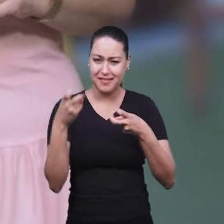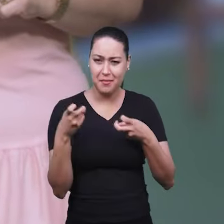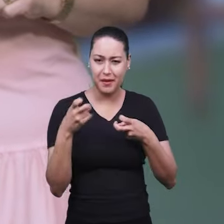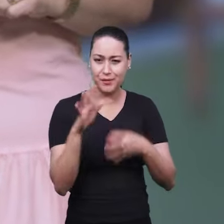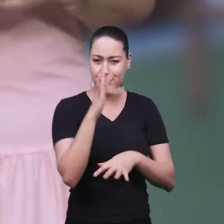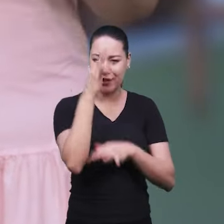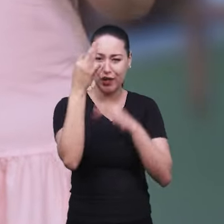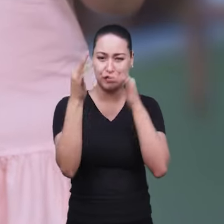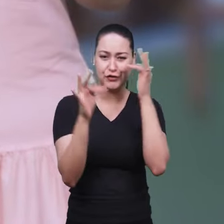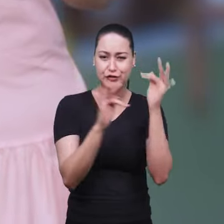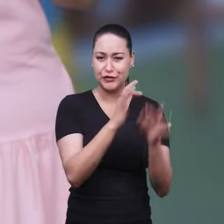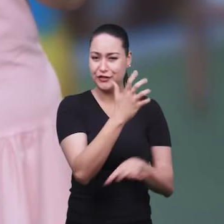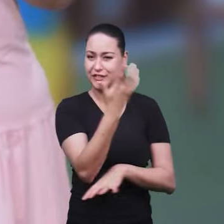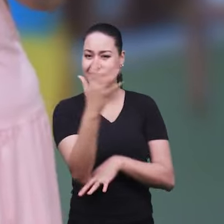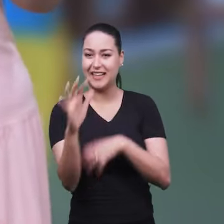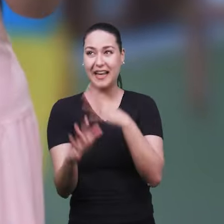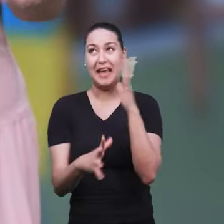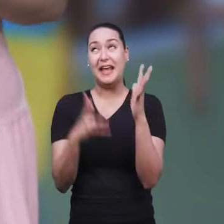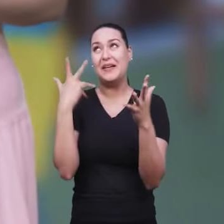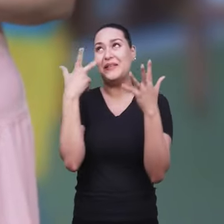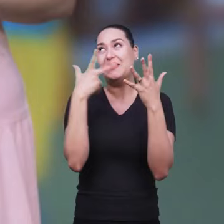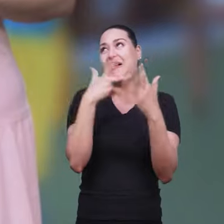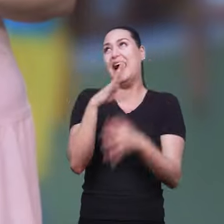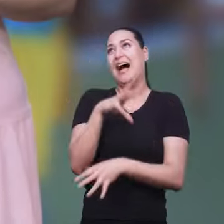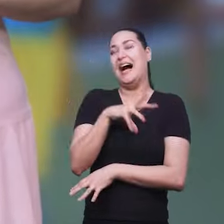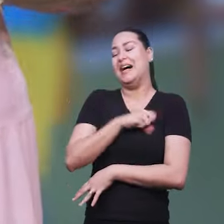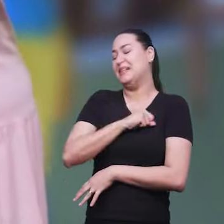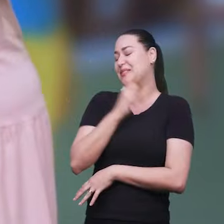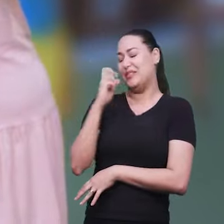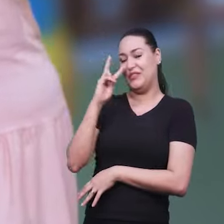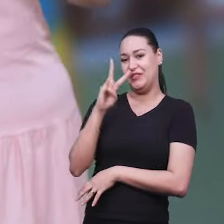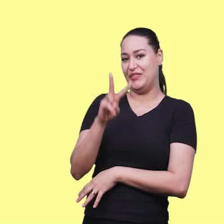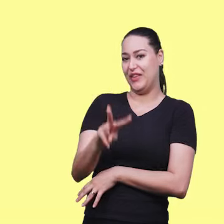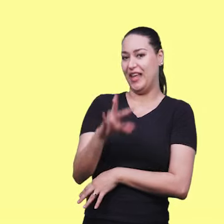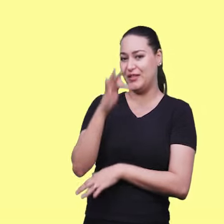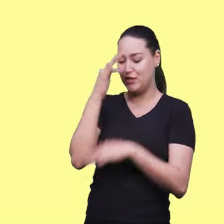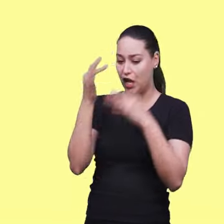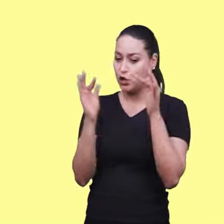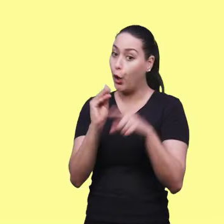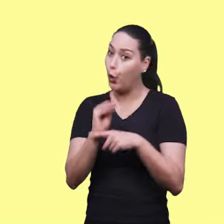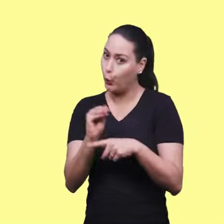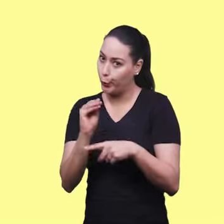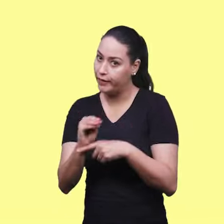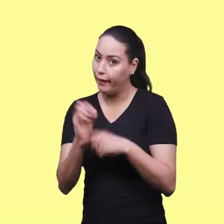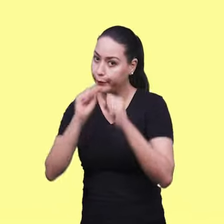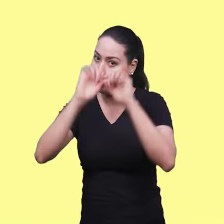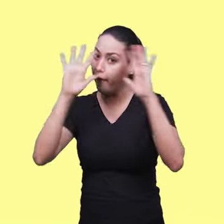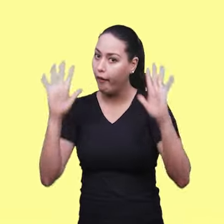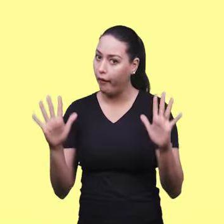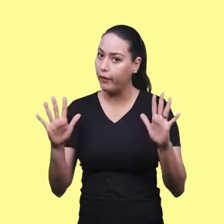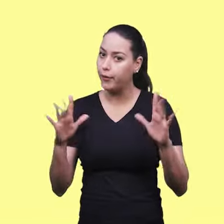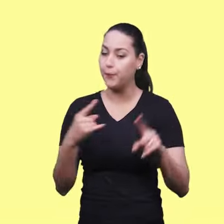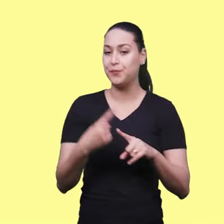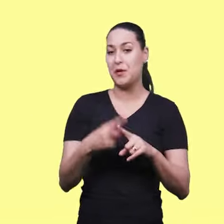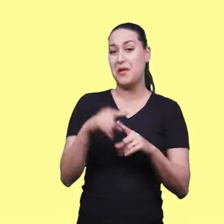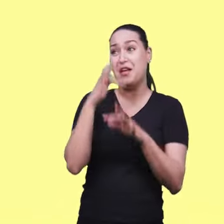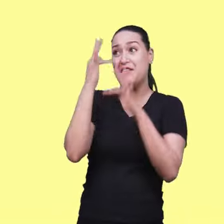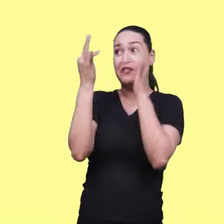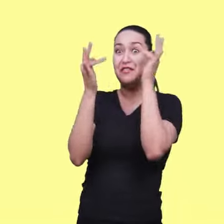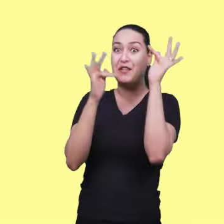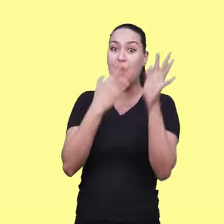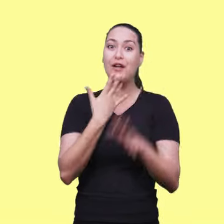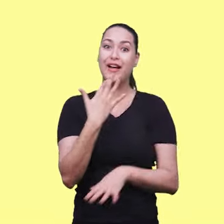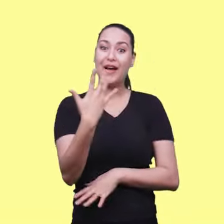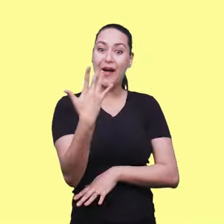o jardim? Ai, eu amo ver os jardins. Aqueles jardins bem cuidados, claro, né? Existem flores